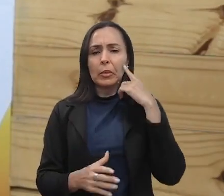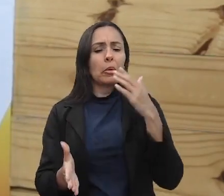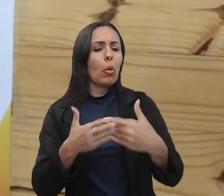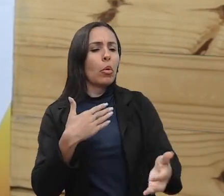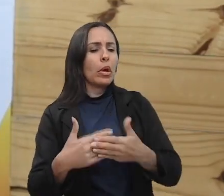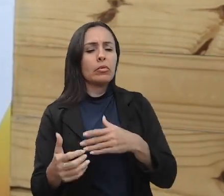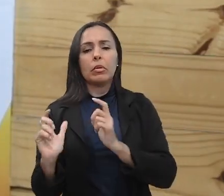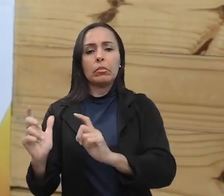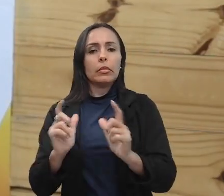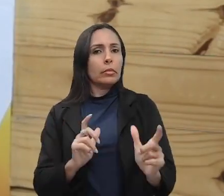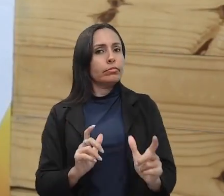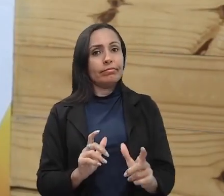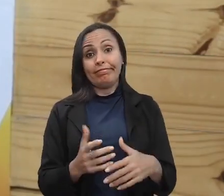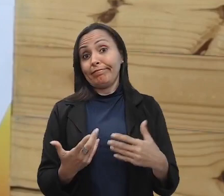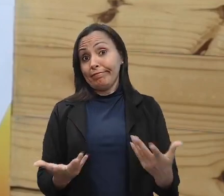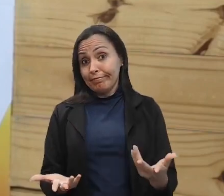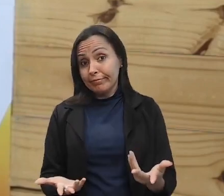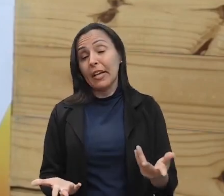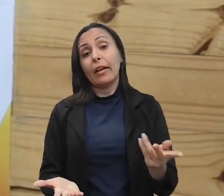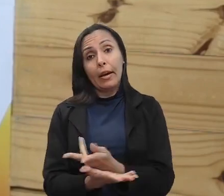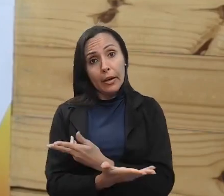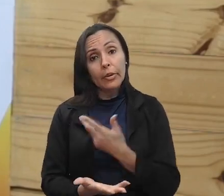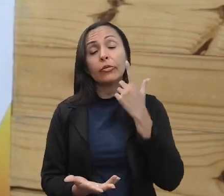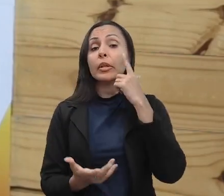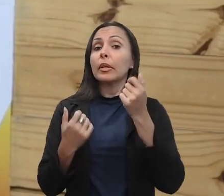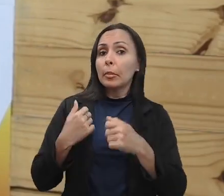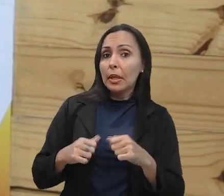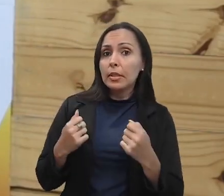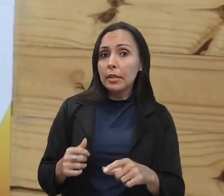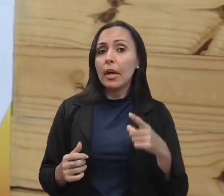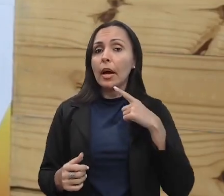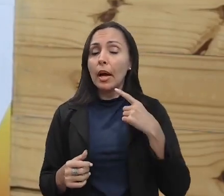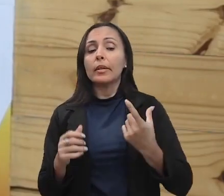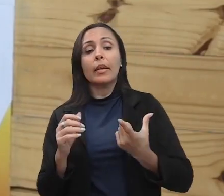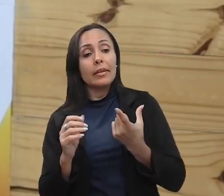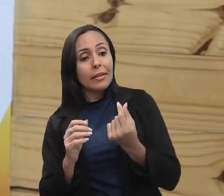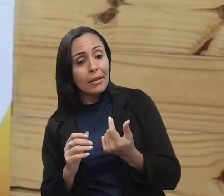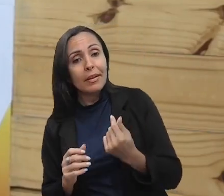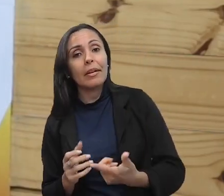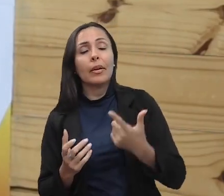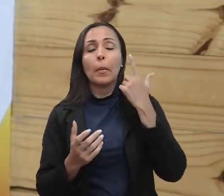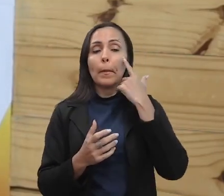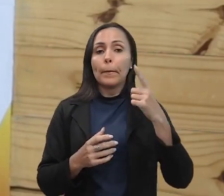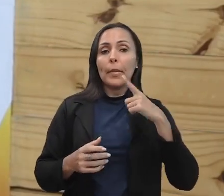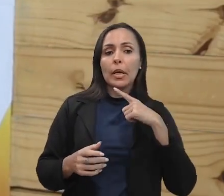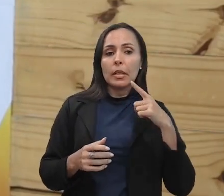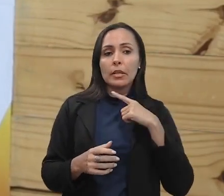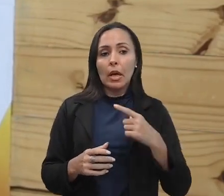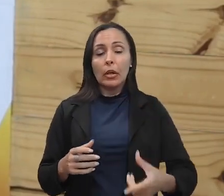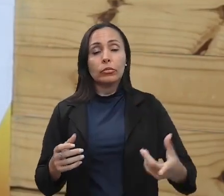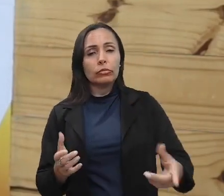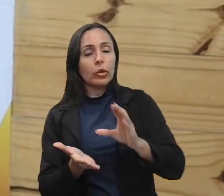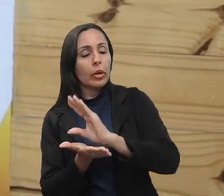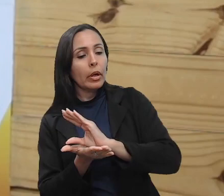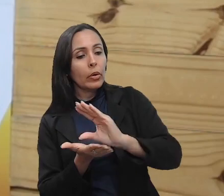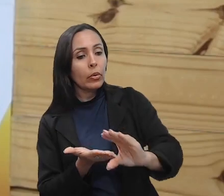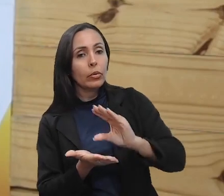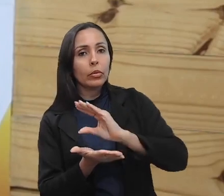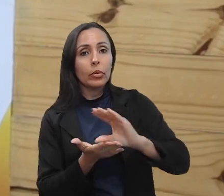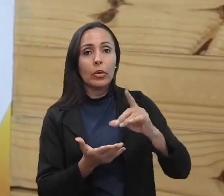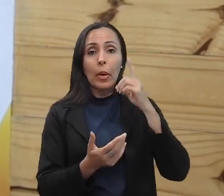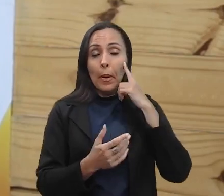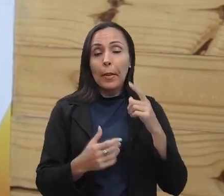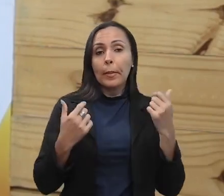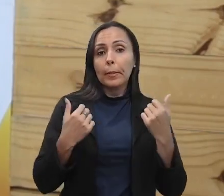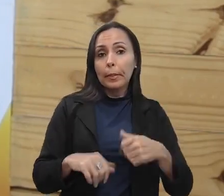vai dar muito certo. Até porque a gente precisa ter dinheiro, a gente precisa estar pensando nos recursos, a gente precisa pensar em